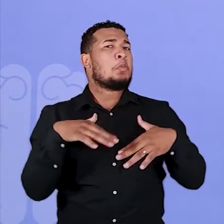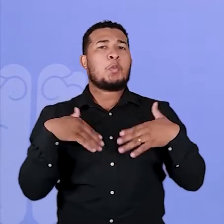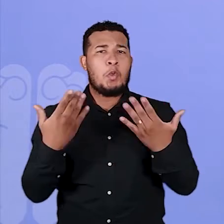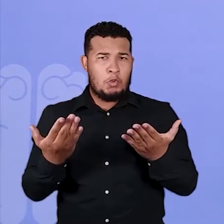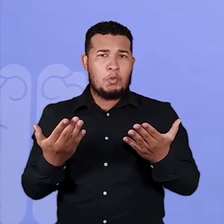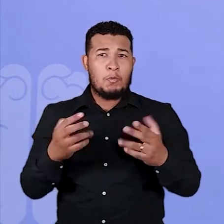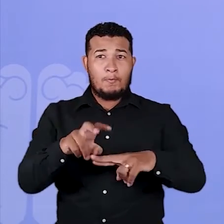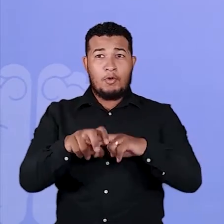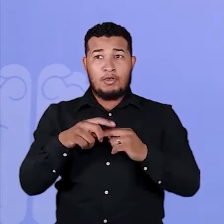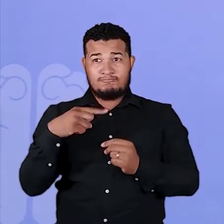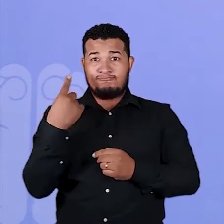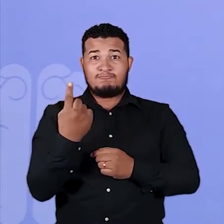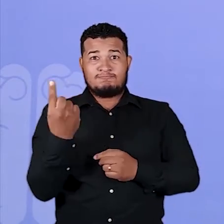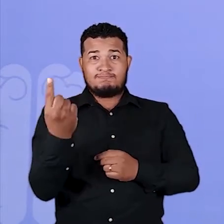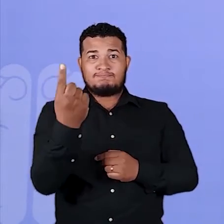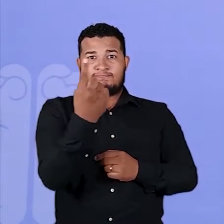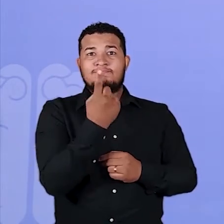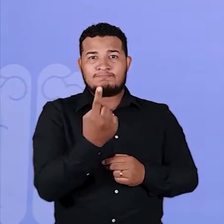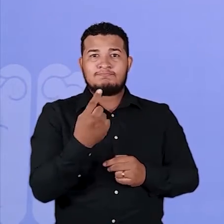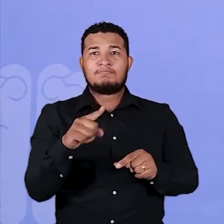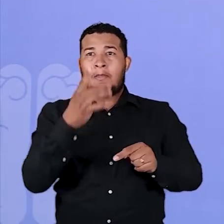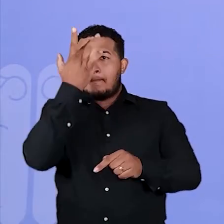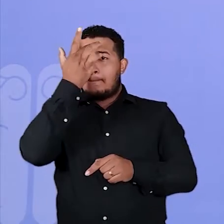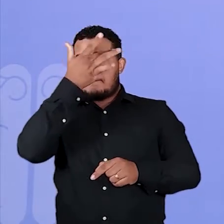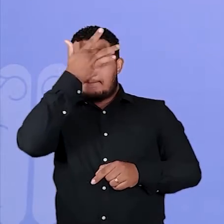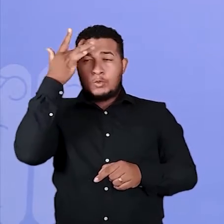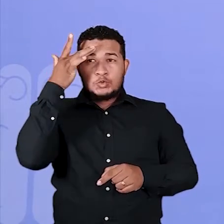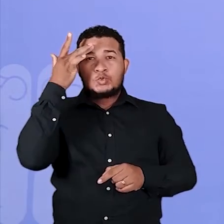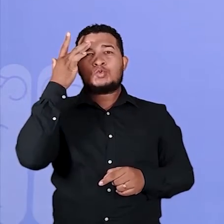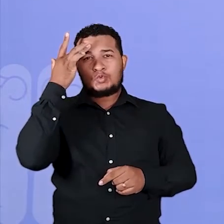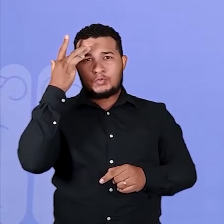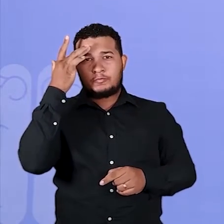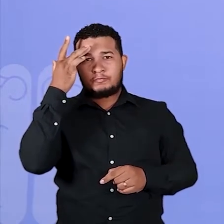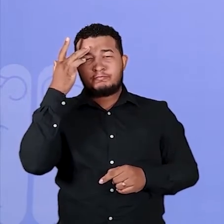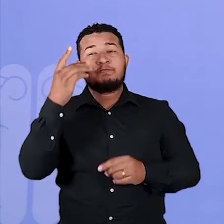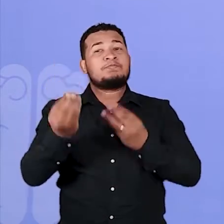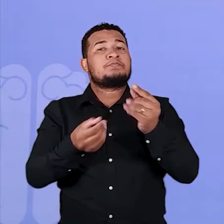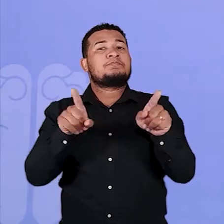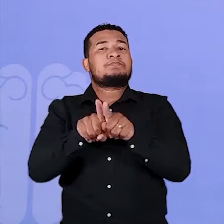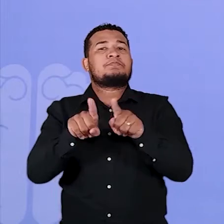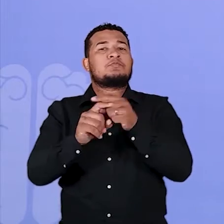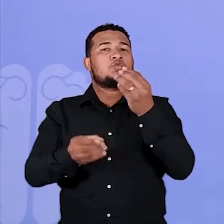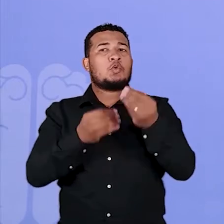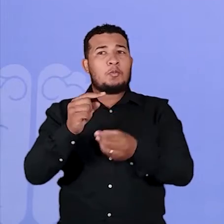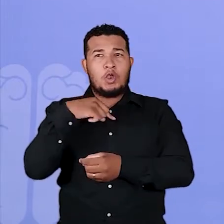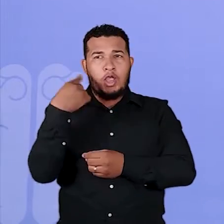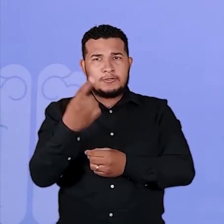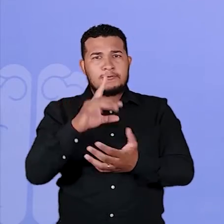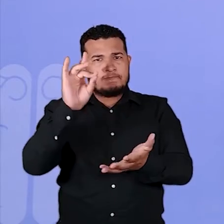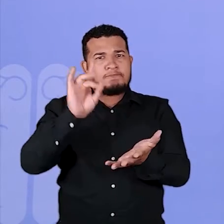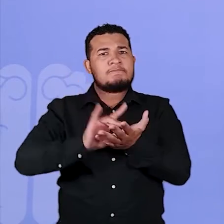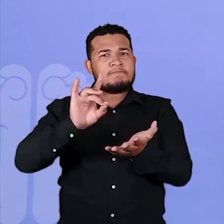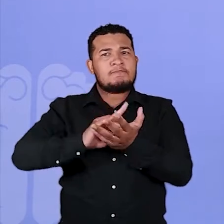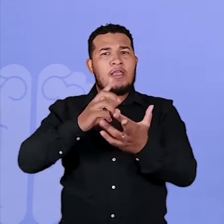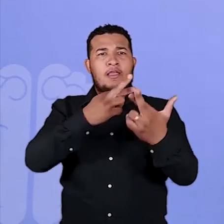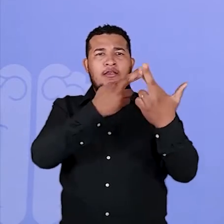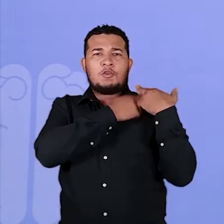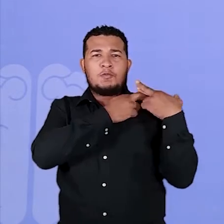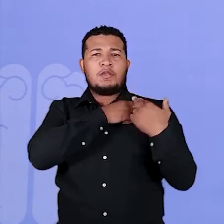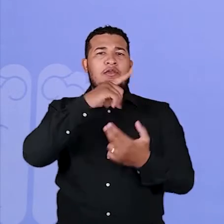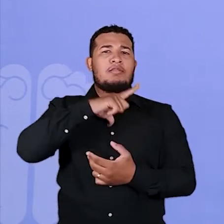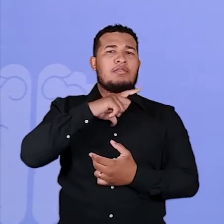responsabilidade enquanto indivíduo e enquanto pessoa? Em que medida nós somos inteiramente ou